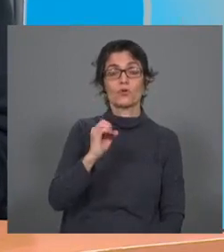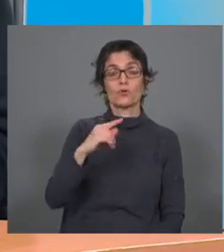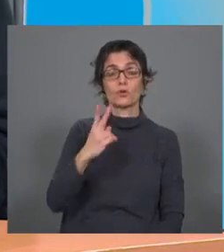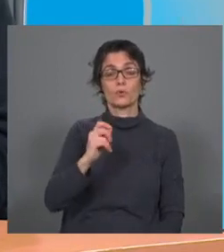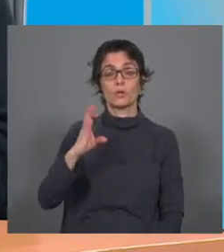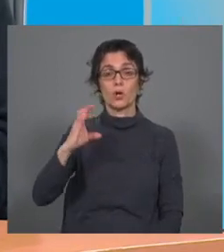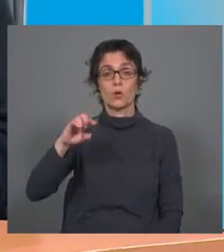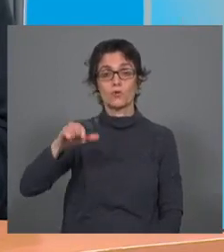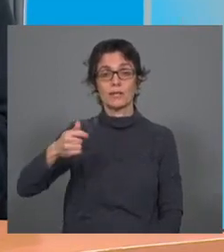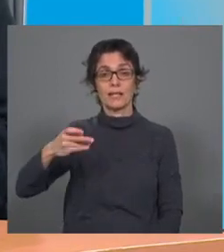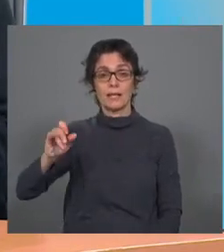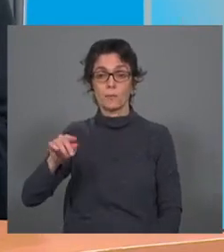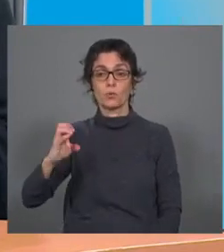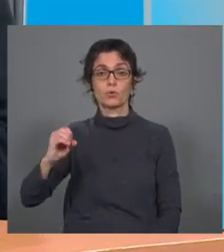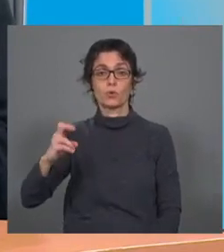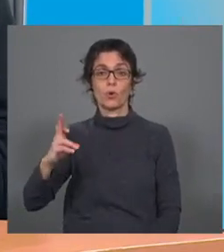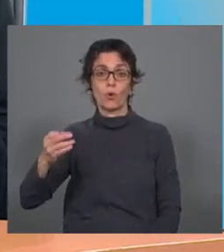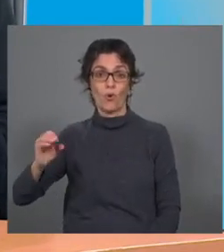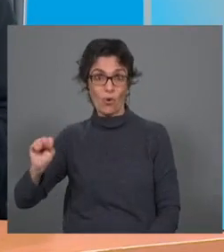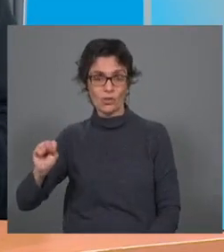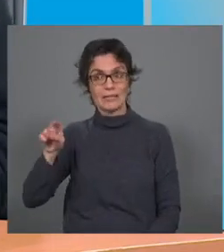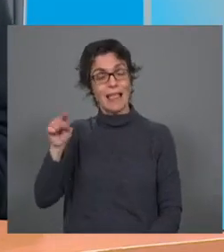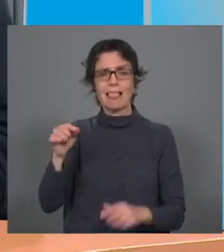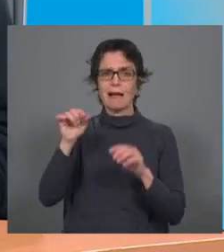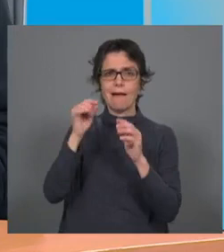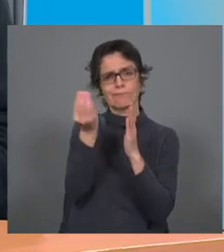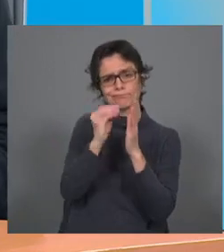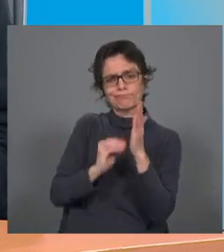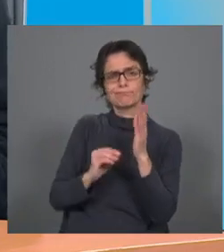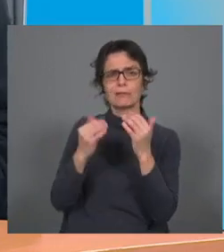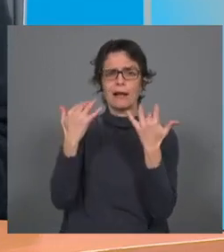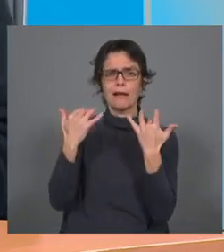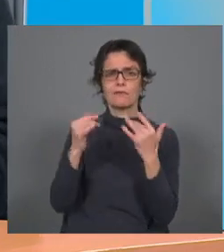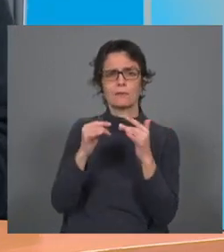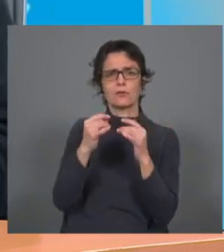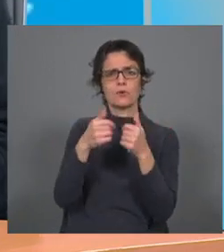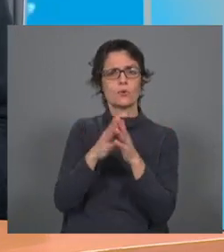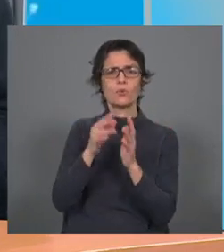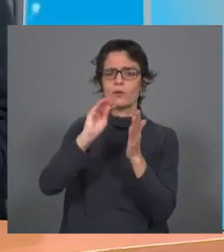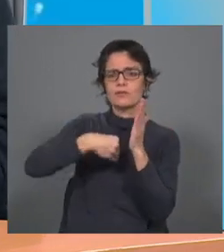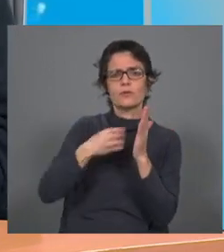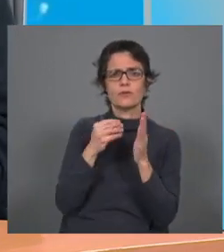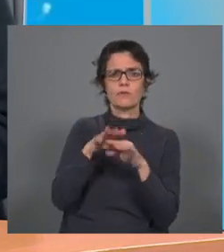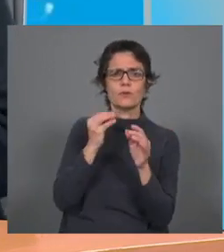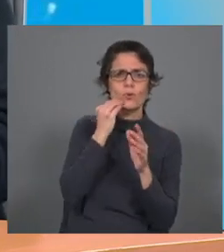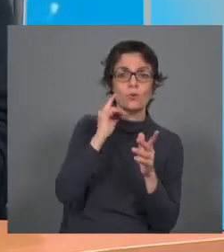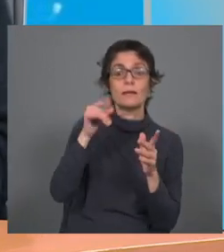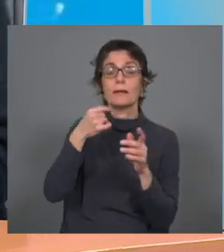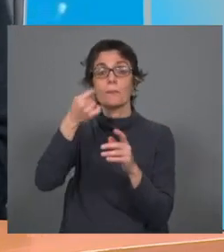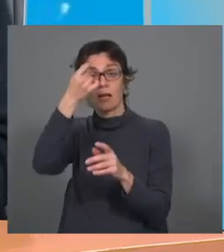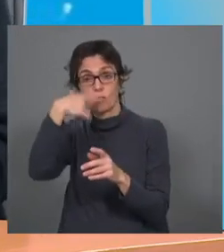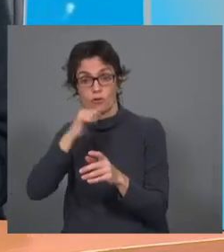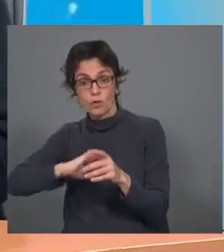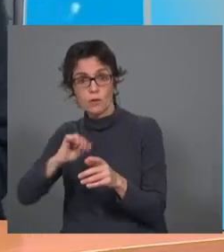www.juventudehospitaleira.org e tem lá tudo a explicar, como se inscrever e também a falar sobre a nossa história, para se inteirarem,